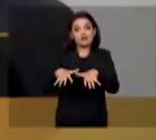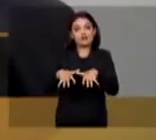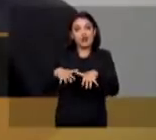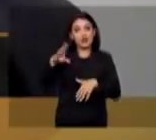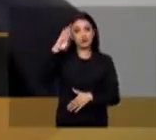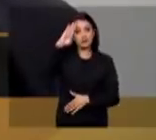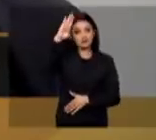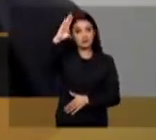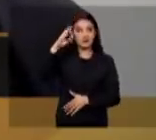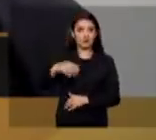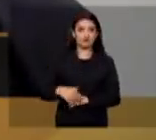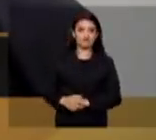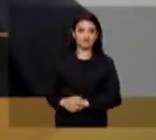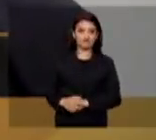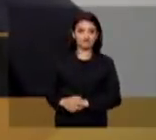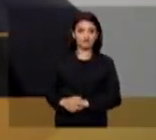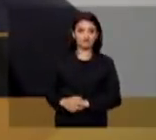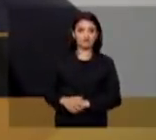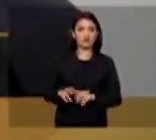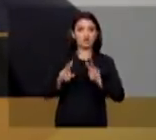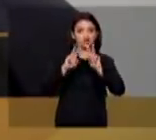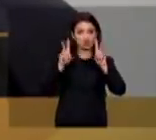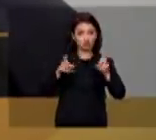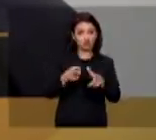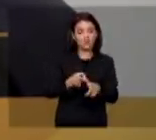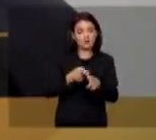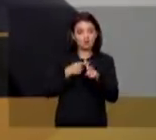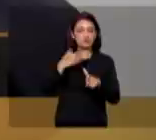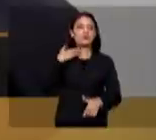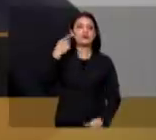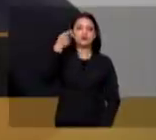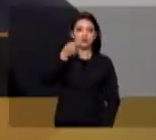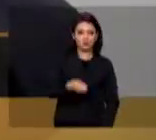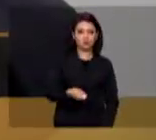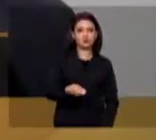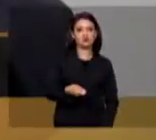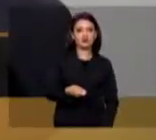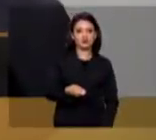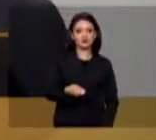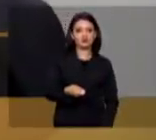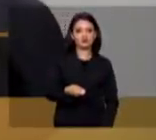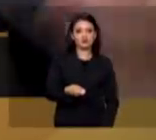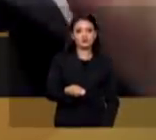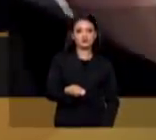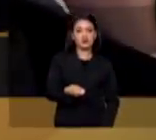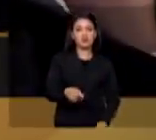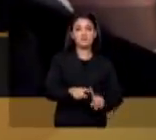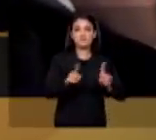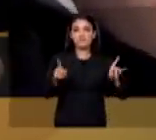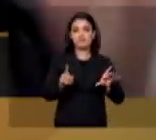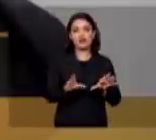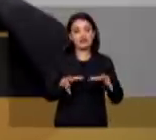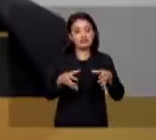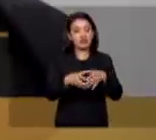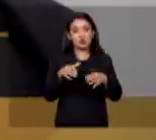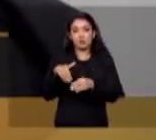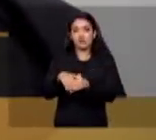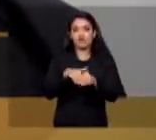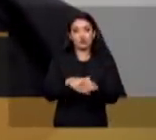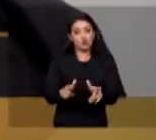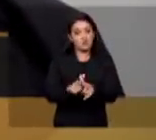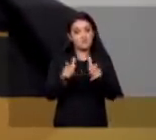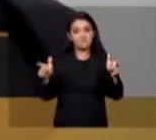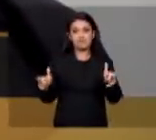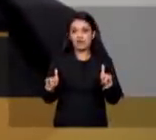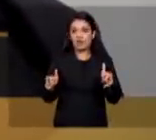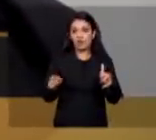A questão da suspeição naquele HC. E isto foi rejeitado. Portanto, a segunda